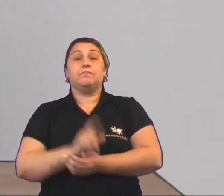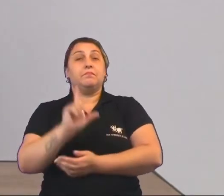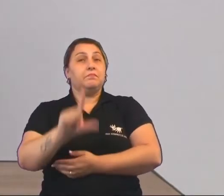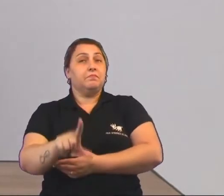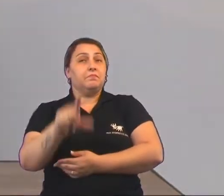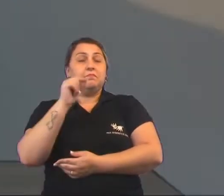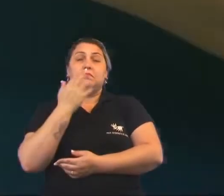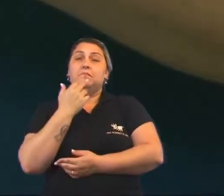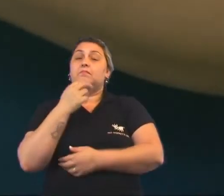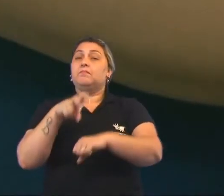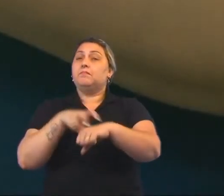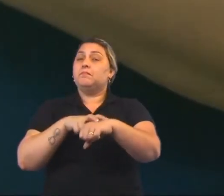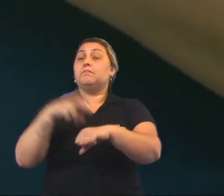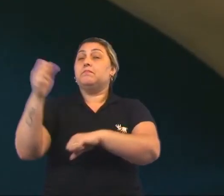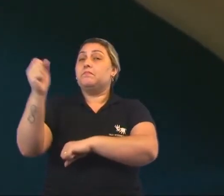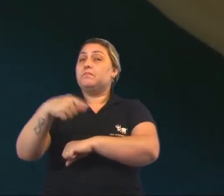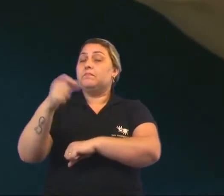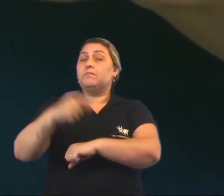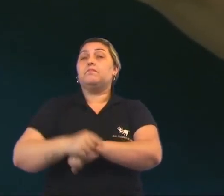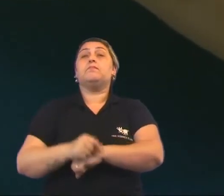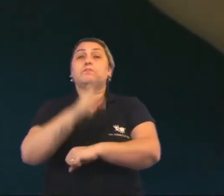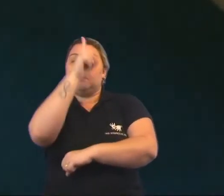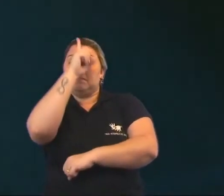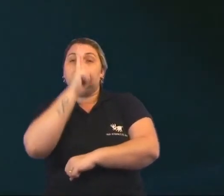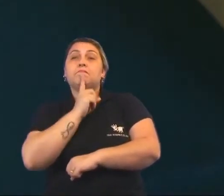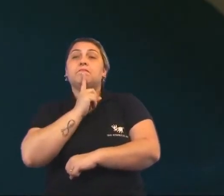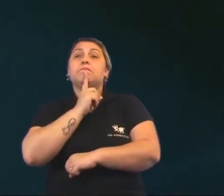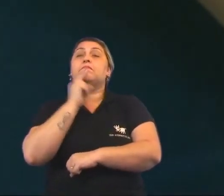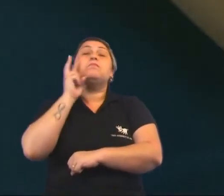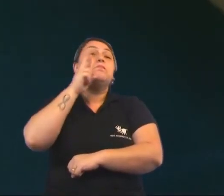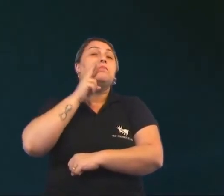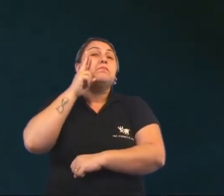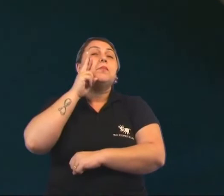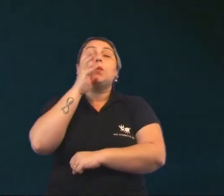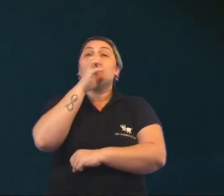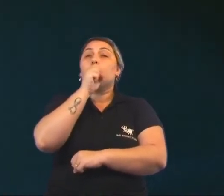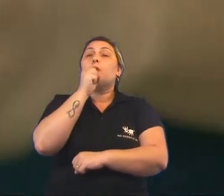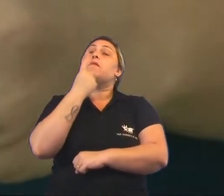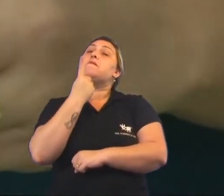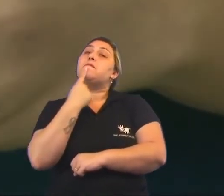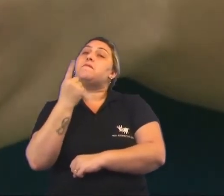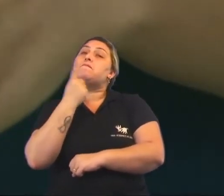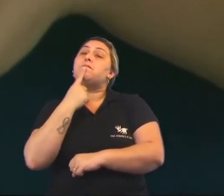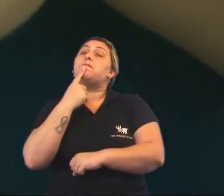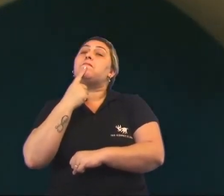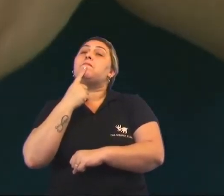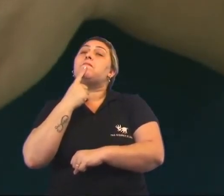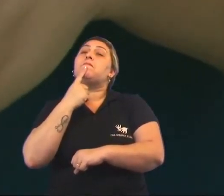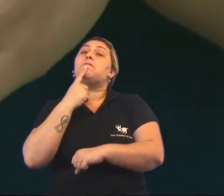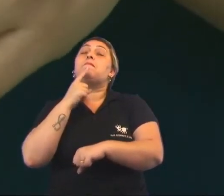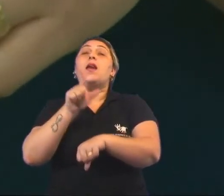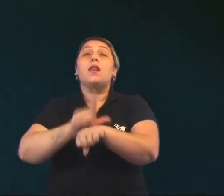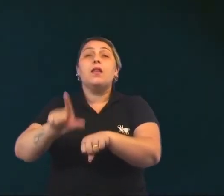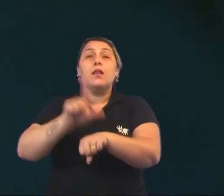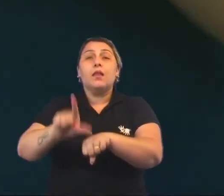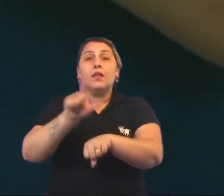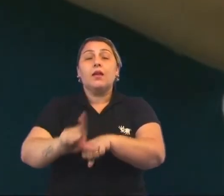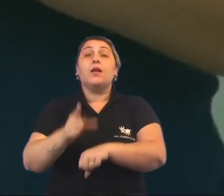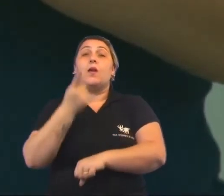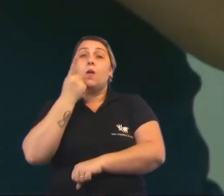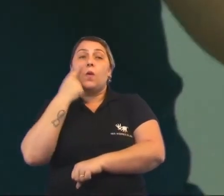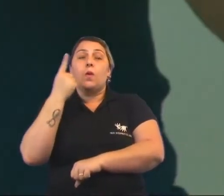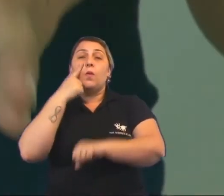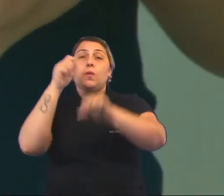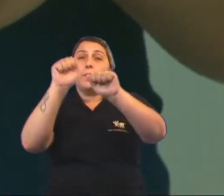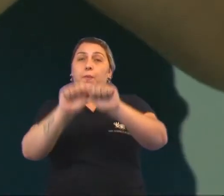escolhi aqui as cores verde, azul, amarelo, rosa, laranja, vermelho e lilás, certo? Então, turminha, olhem na